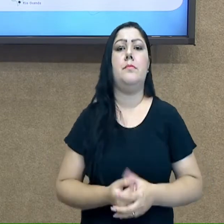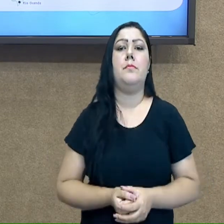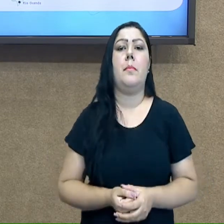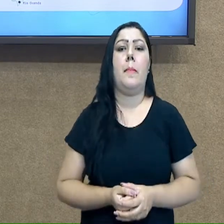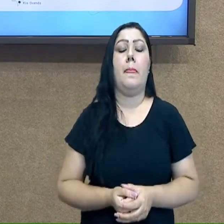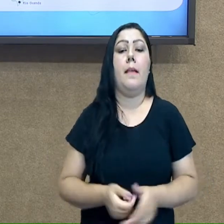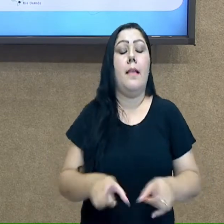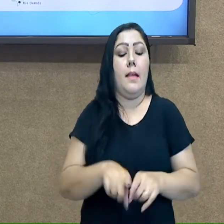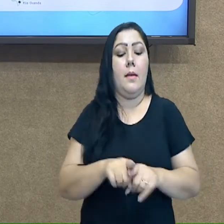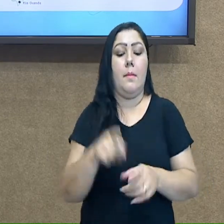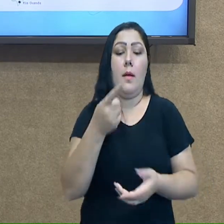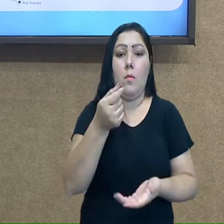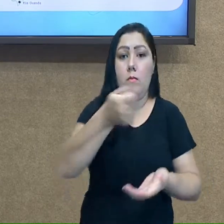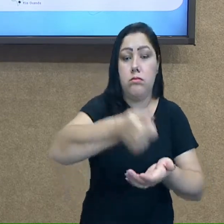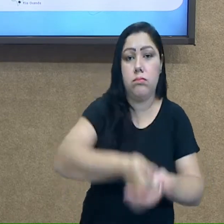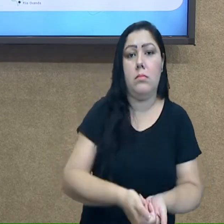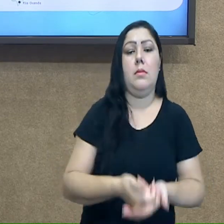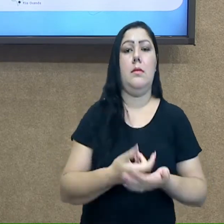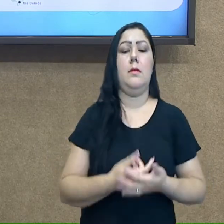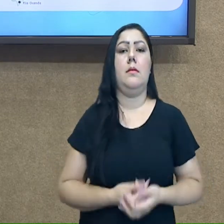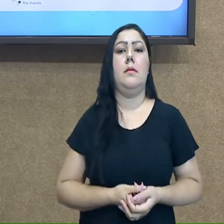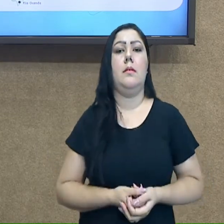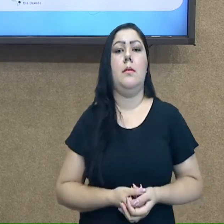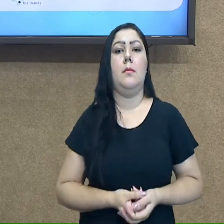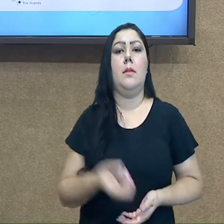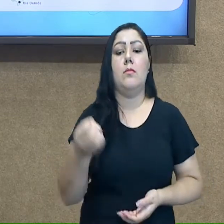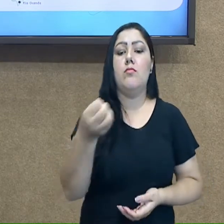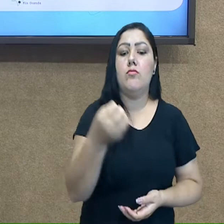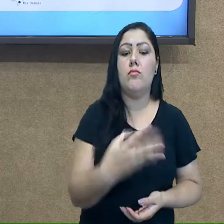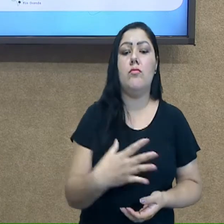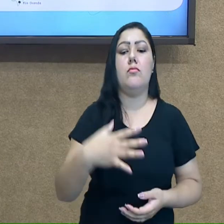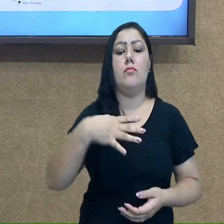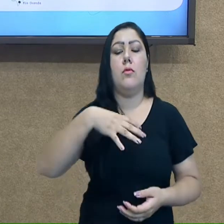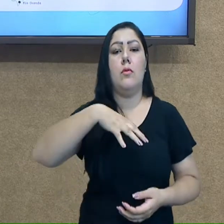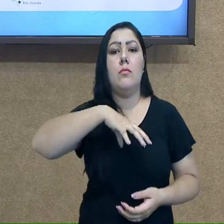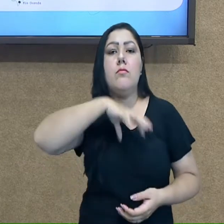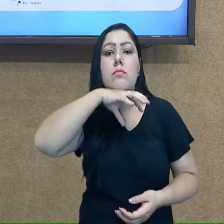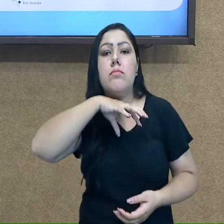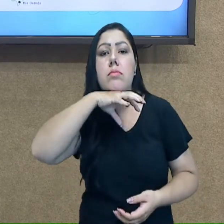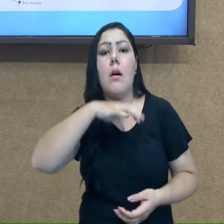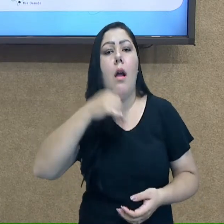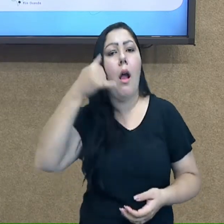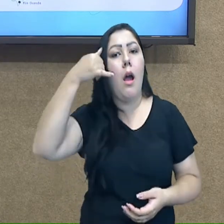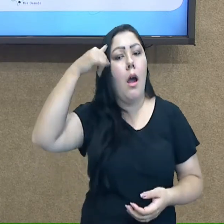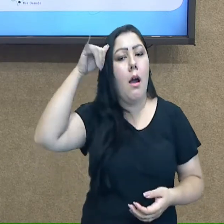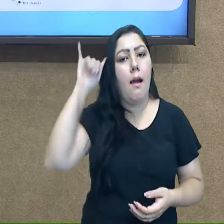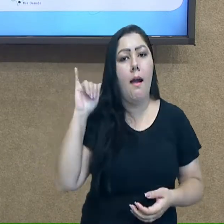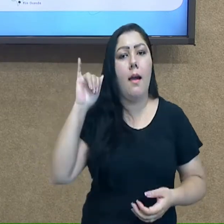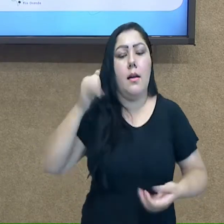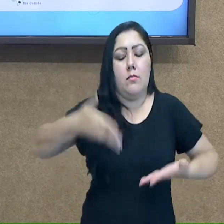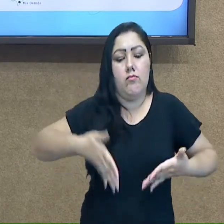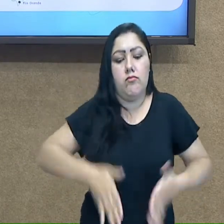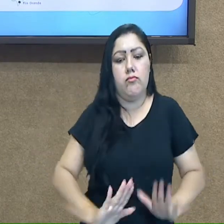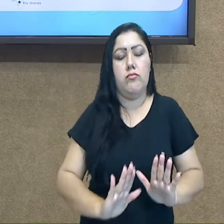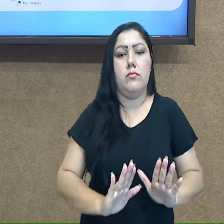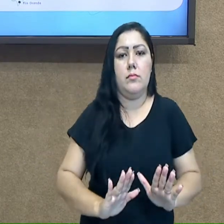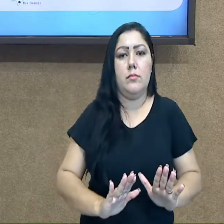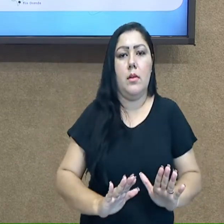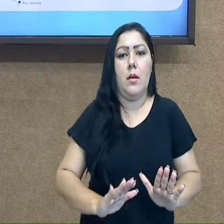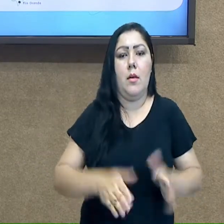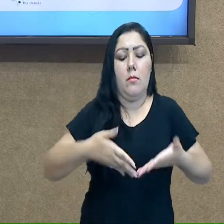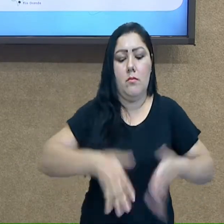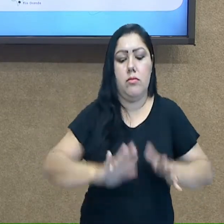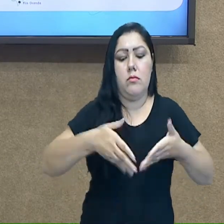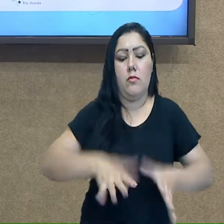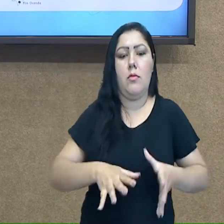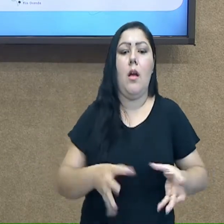era realizado com repasse de novos animais que surgiam no rebanho, então iam nascendo, eles iam